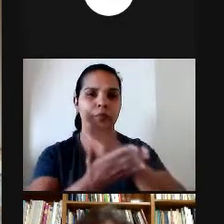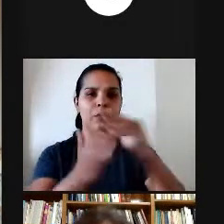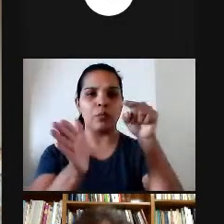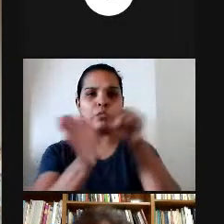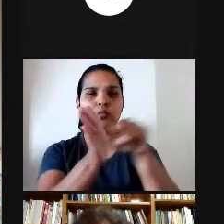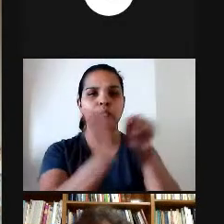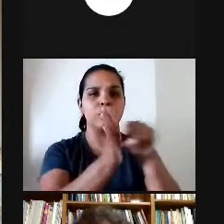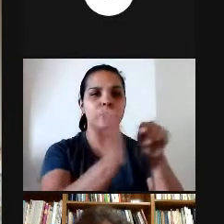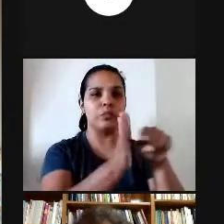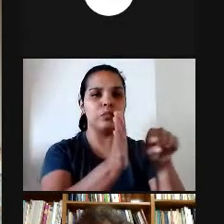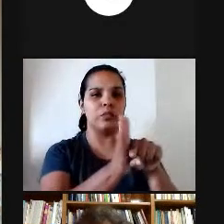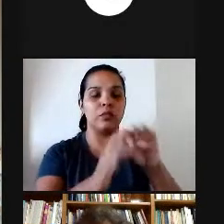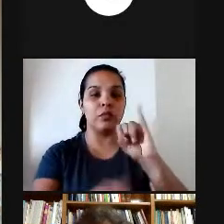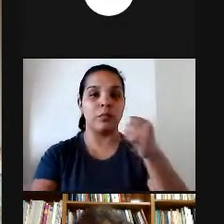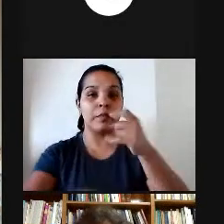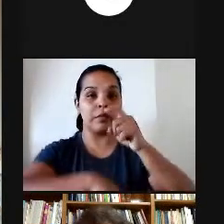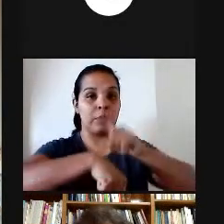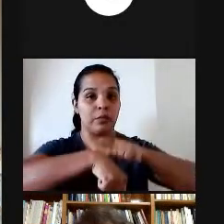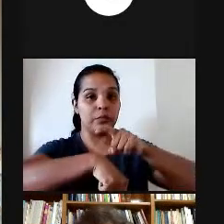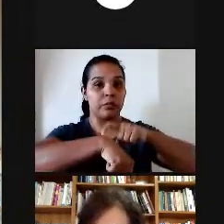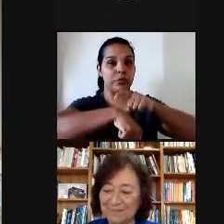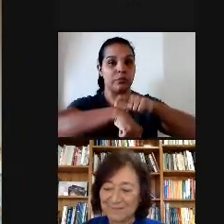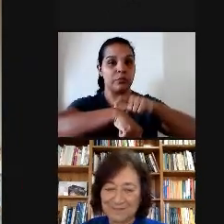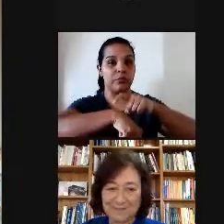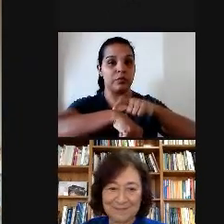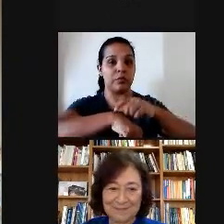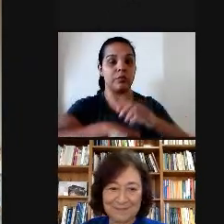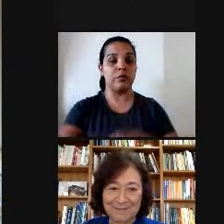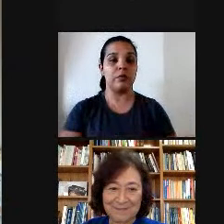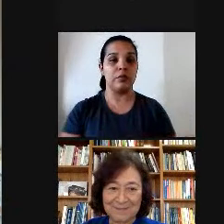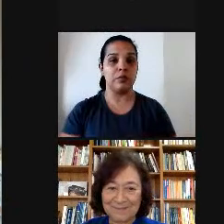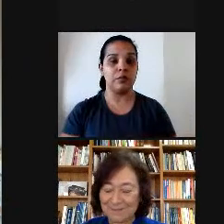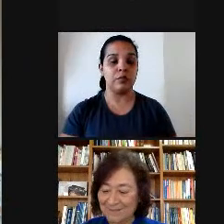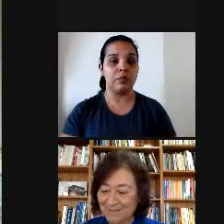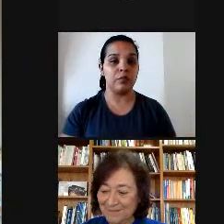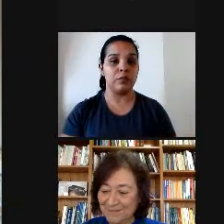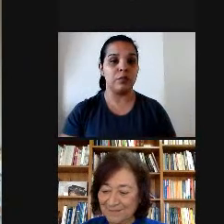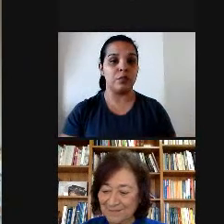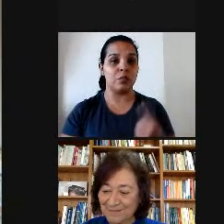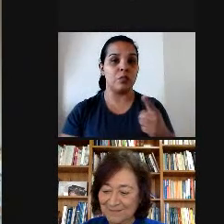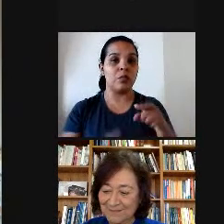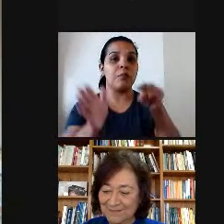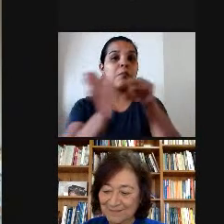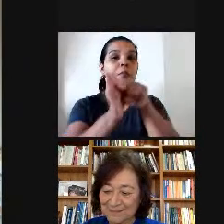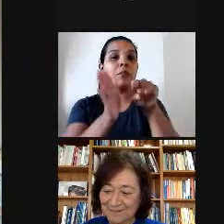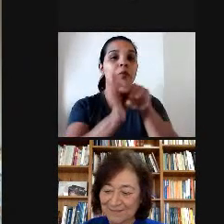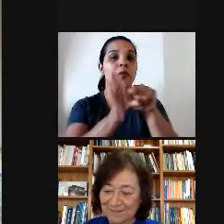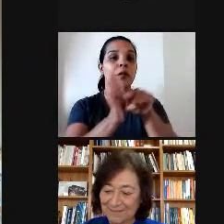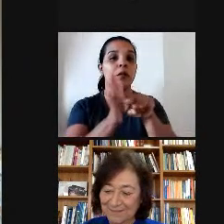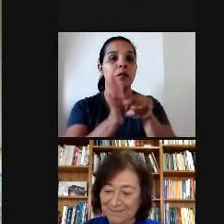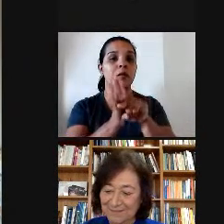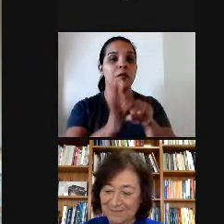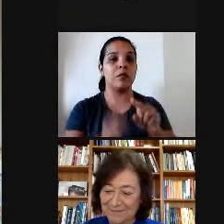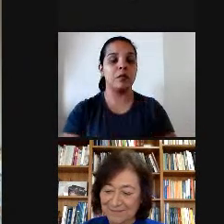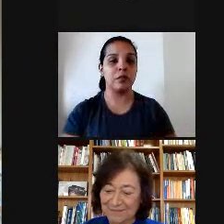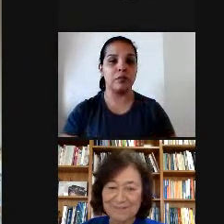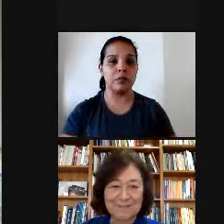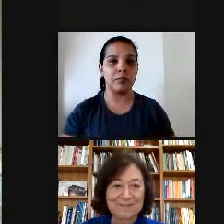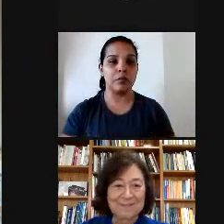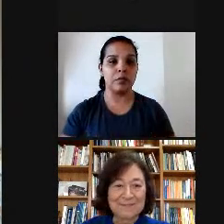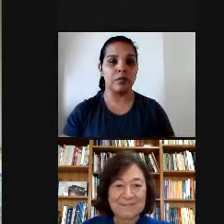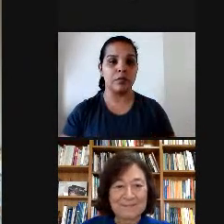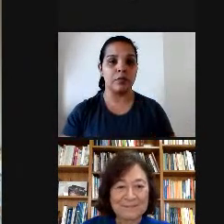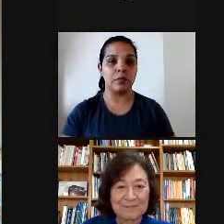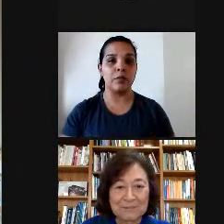vou aproveitar o tempo, que há uma especialmente que envolve equidade. Oi.